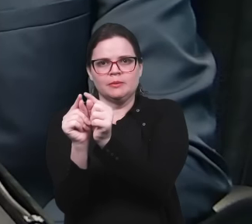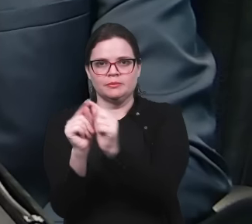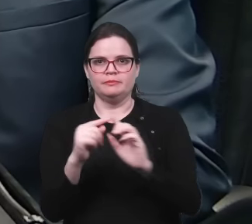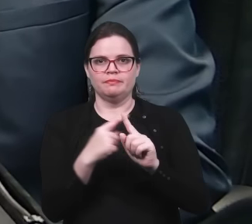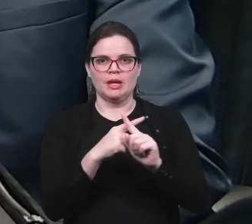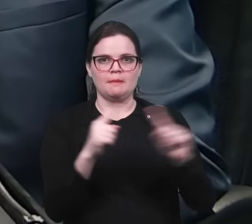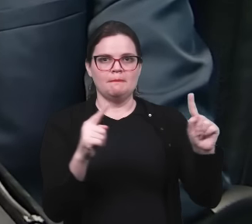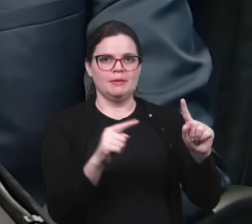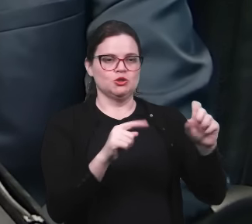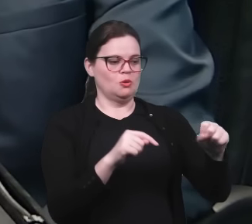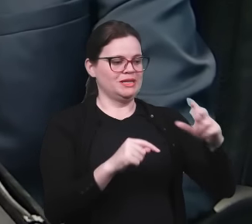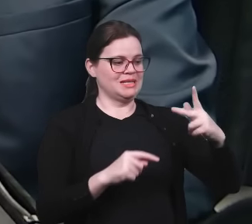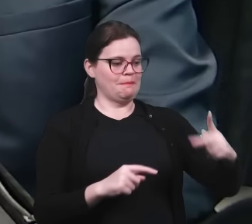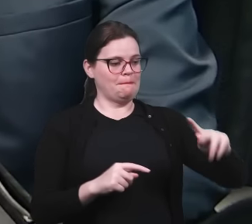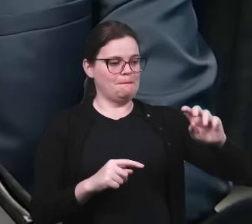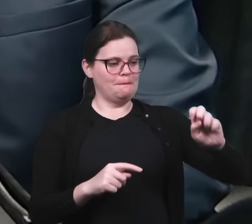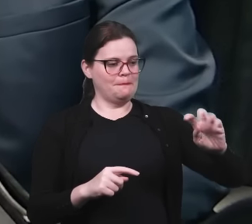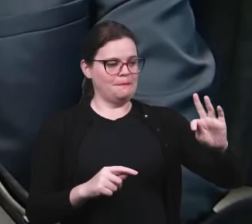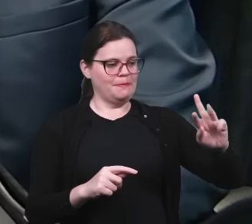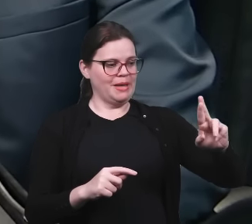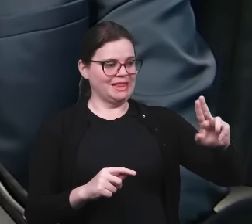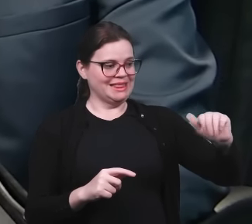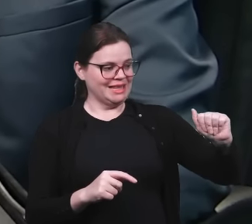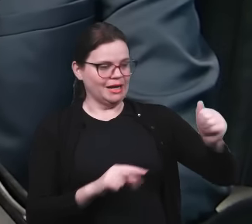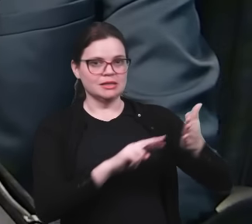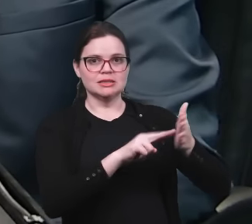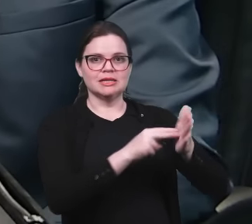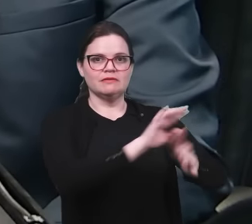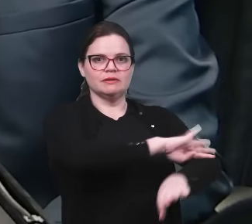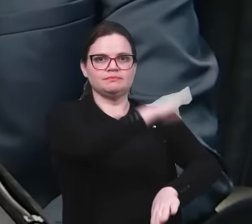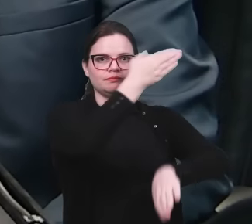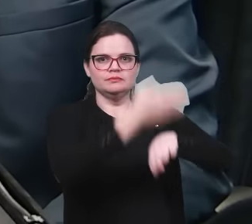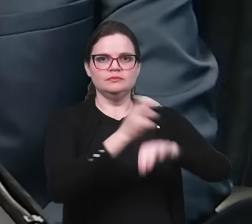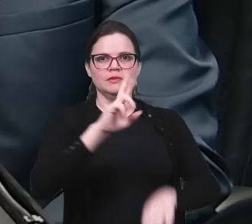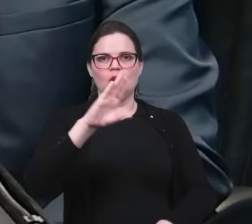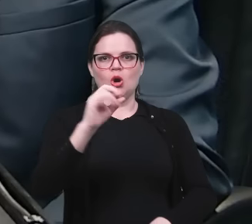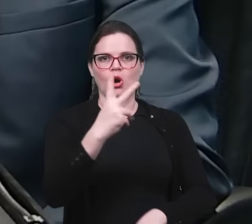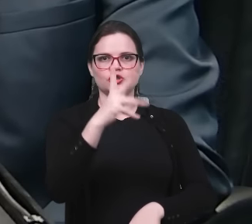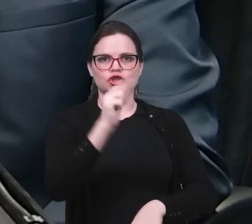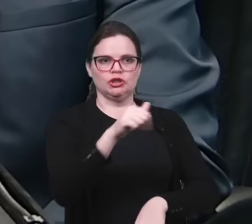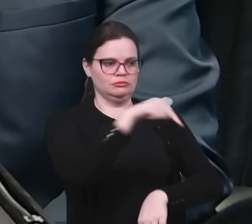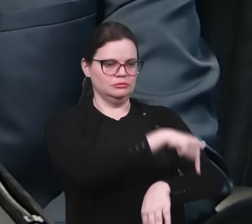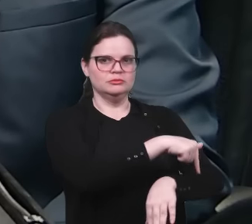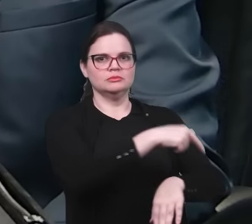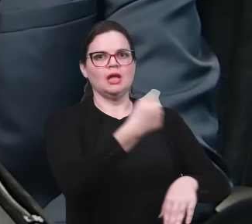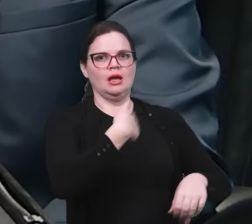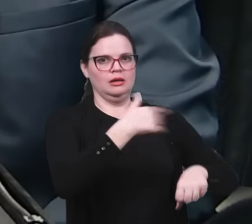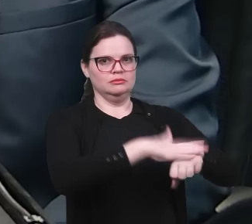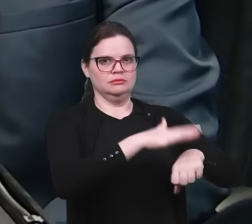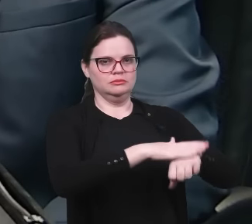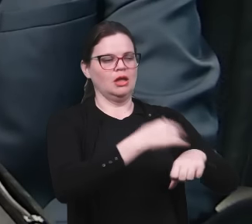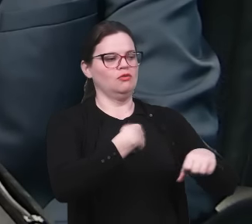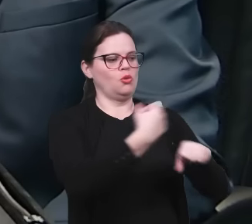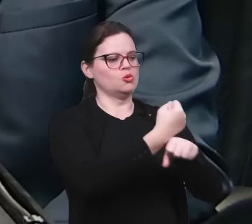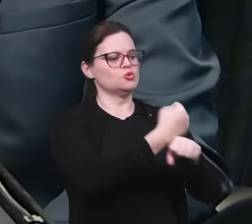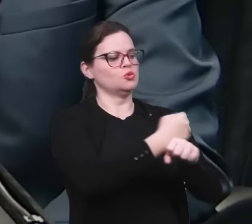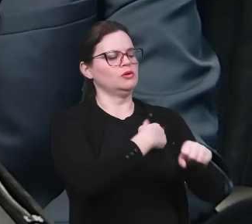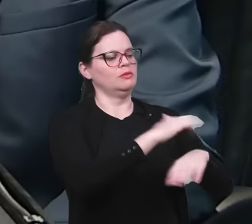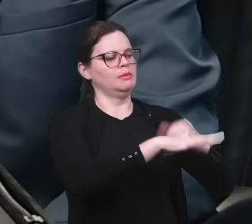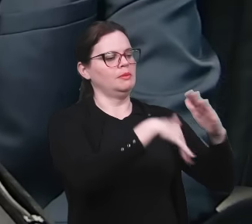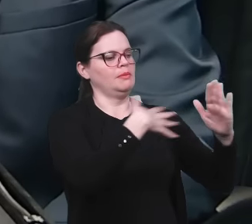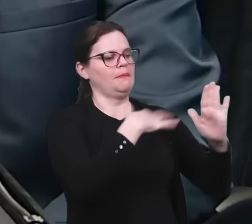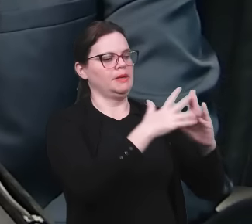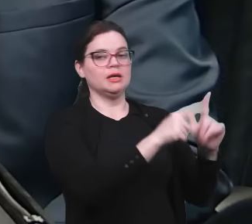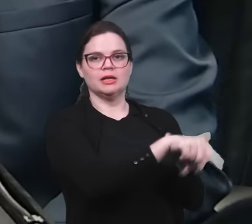mas sobre esta Petra. Petra é rocha. Edificaria a minha igreja. Jesus, essa rocha